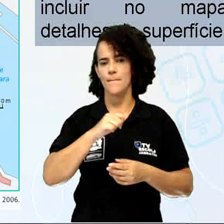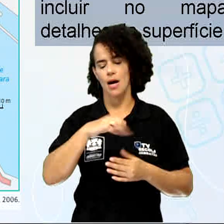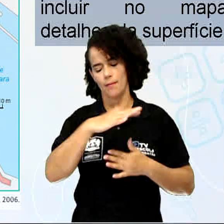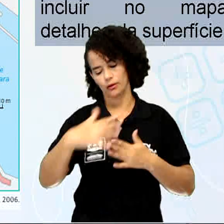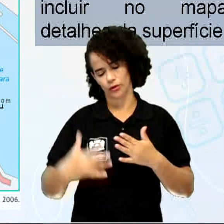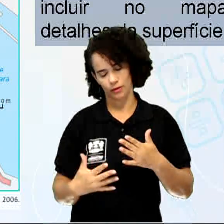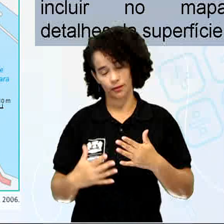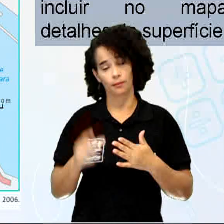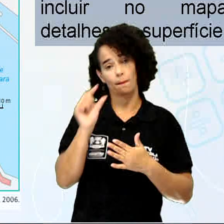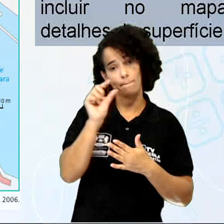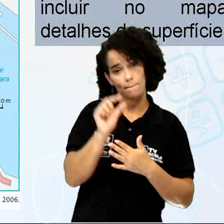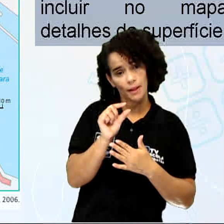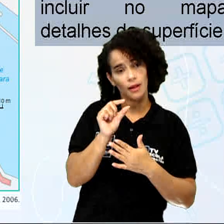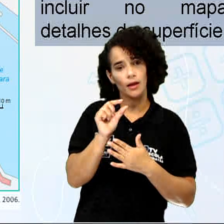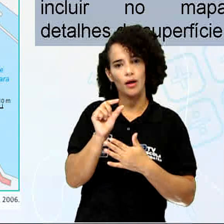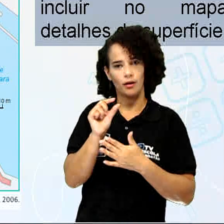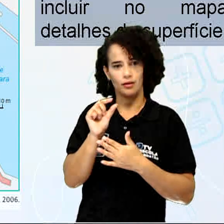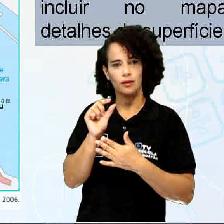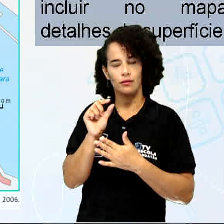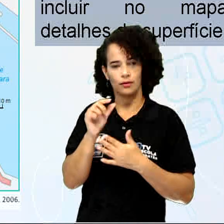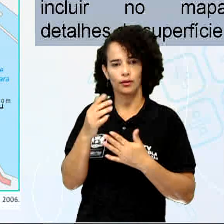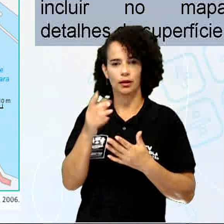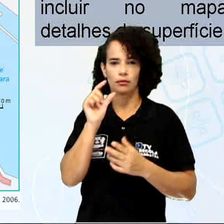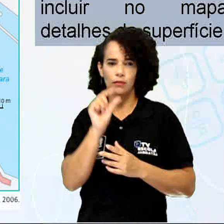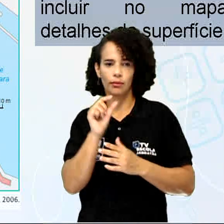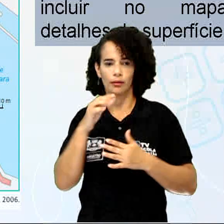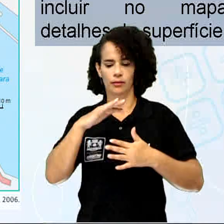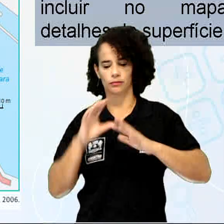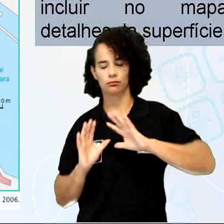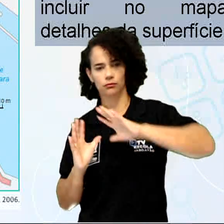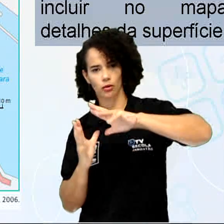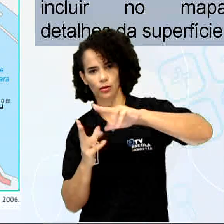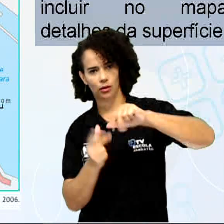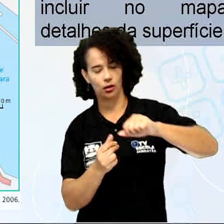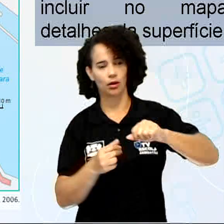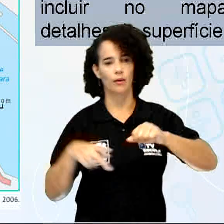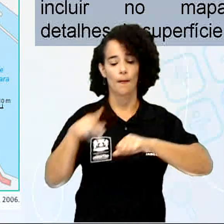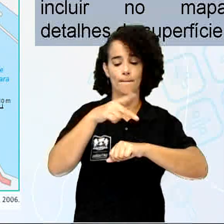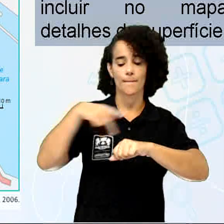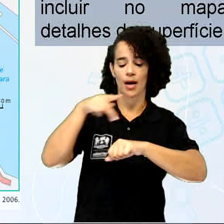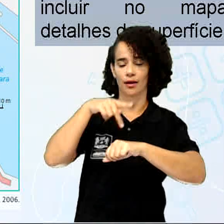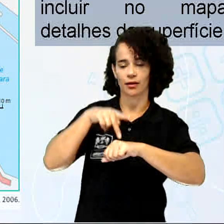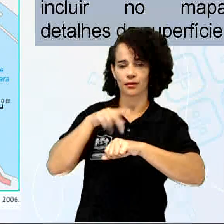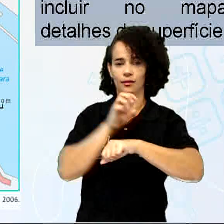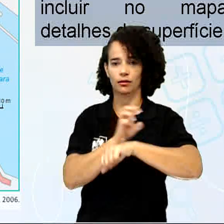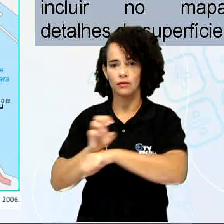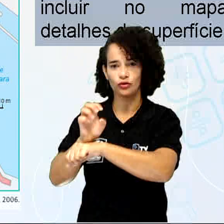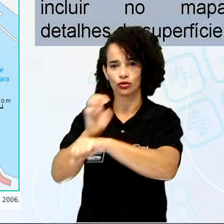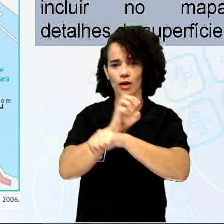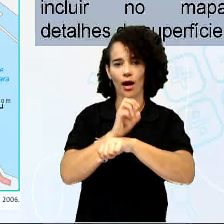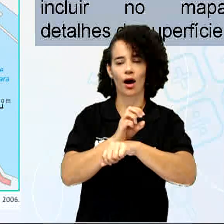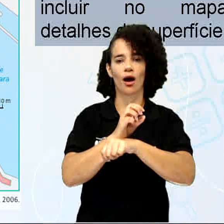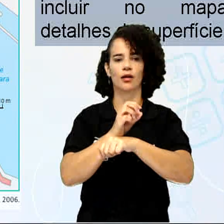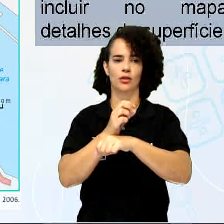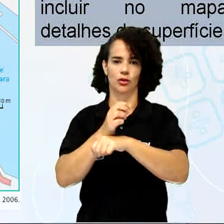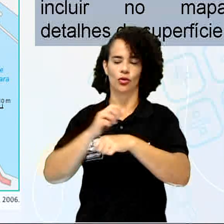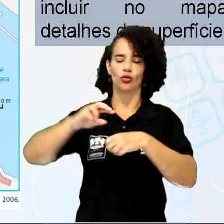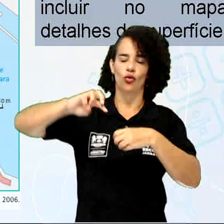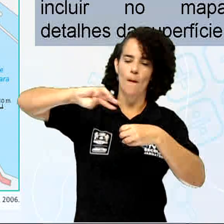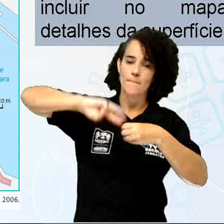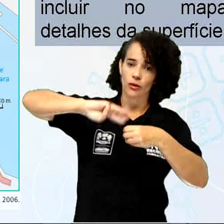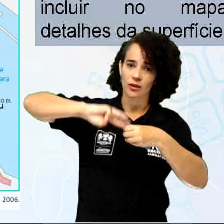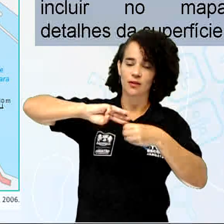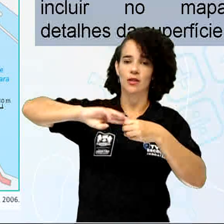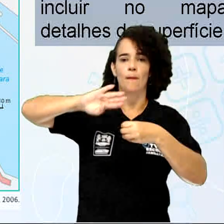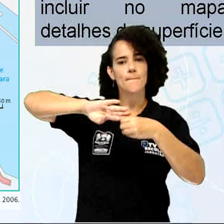partes menos abrangentes da superfície terrestre, países, estados, municípios,